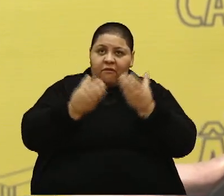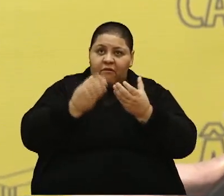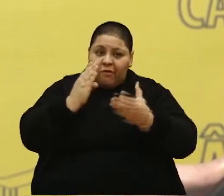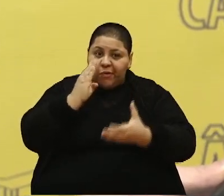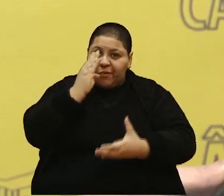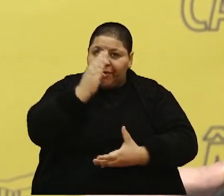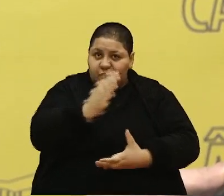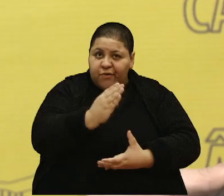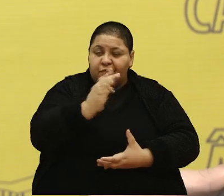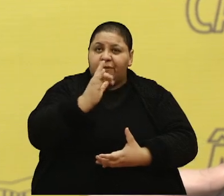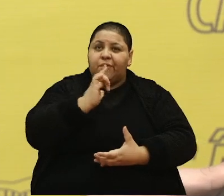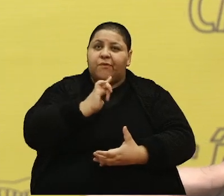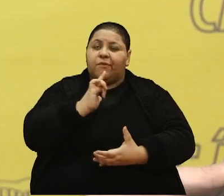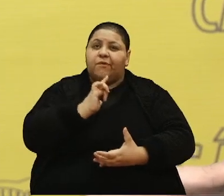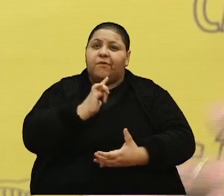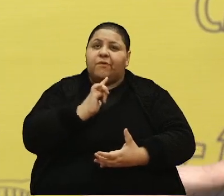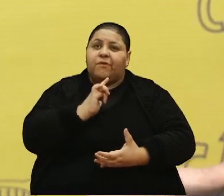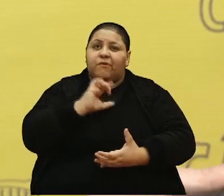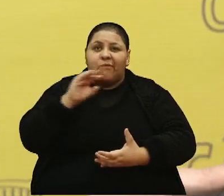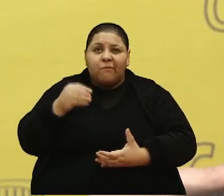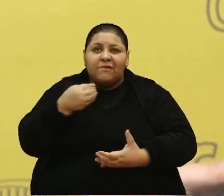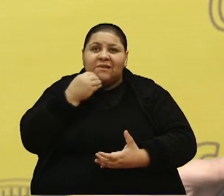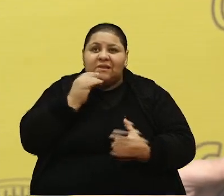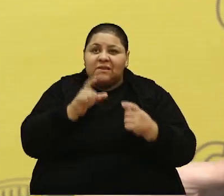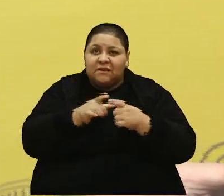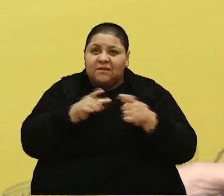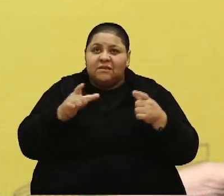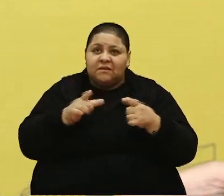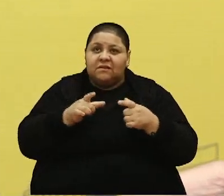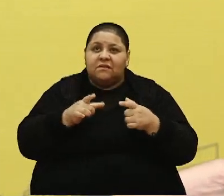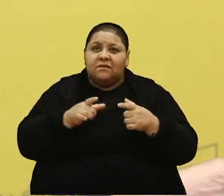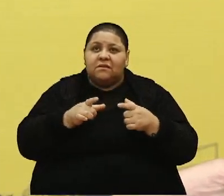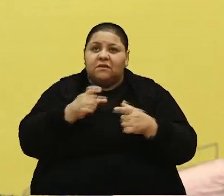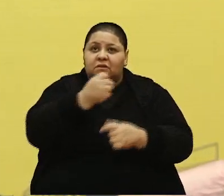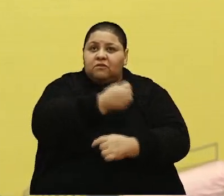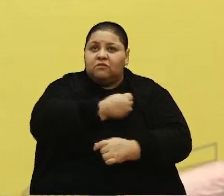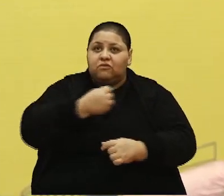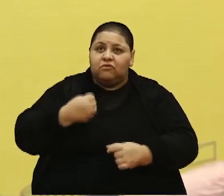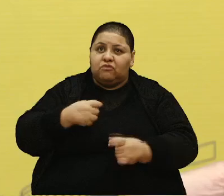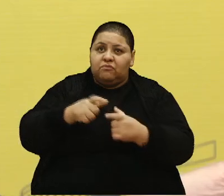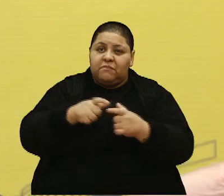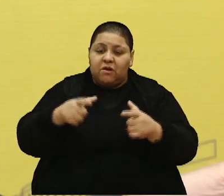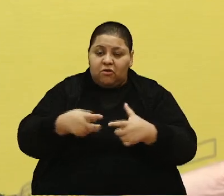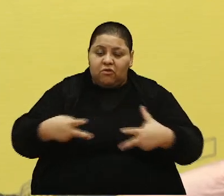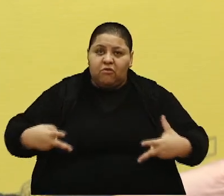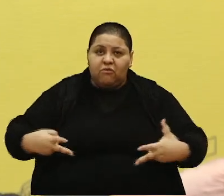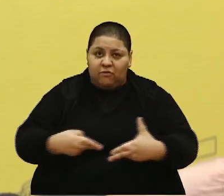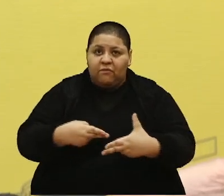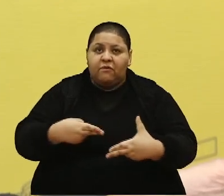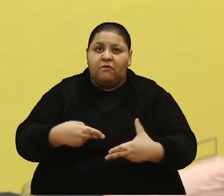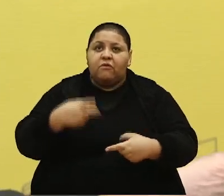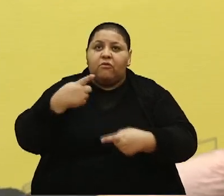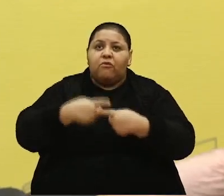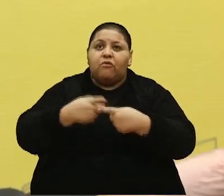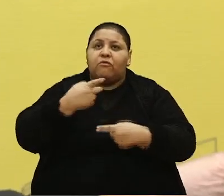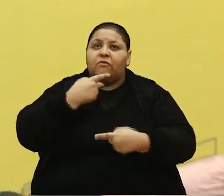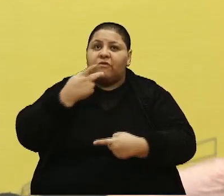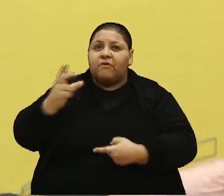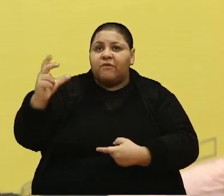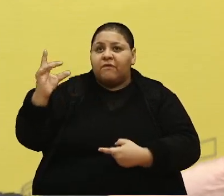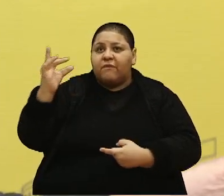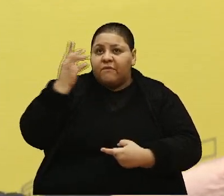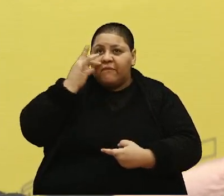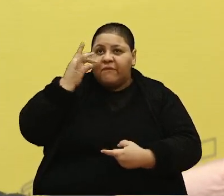diretamente, nós tínhamos uma chance maior de obter um número maior de castrações, justamente por falar pessoalmente e